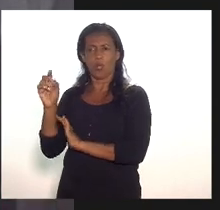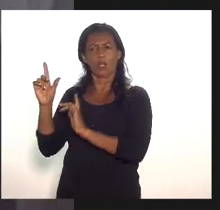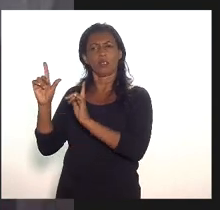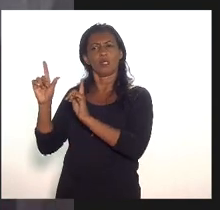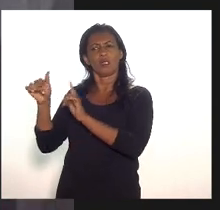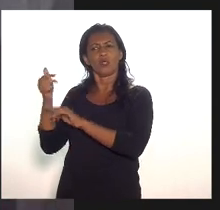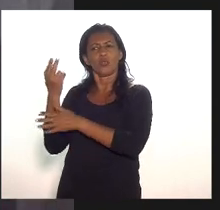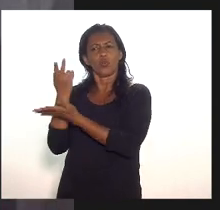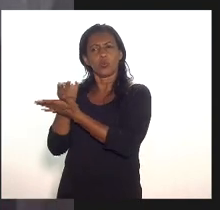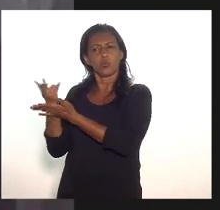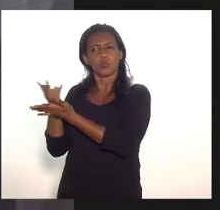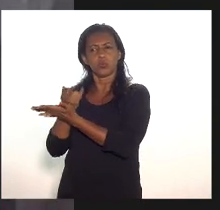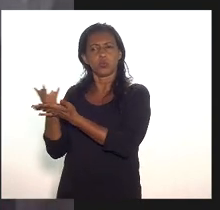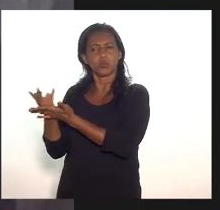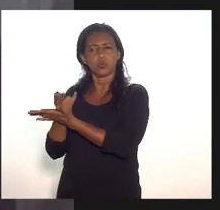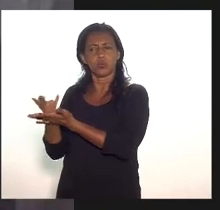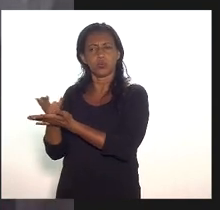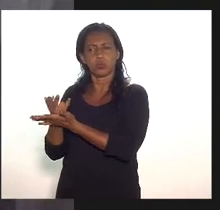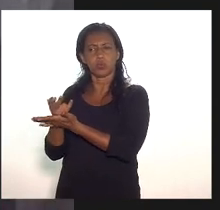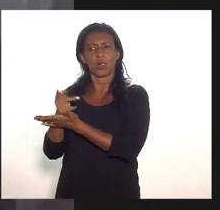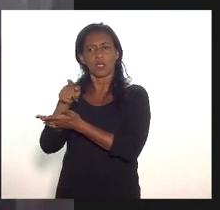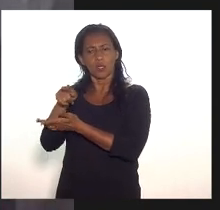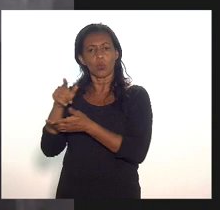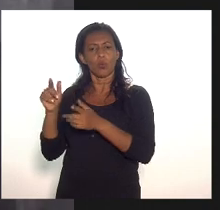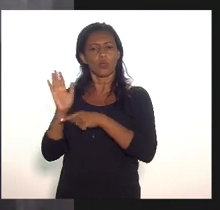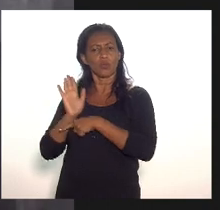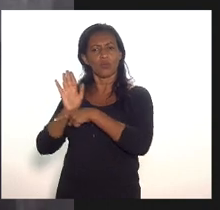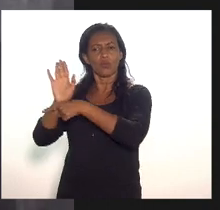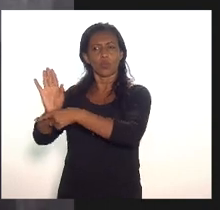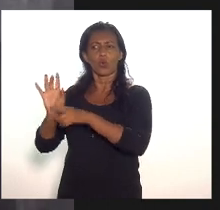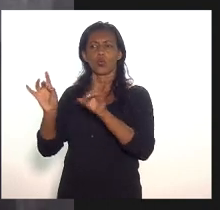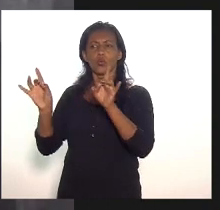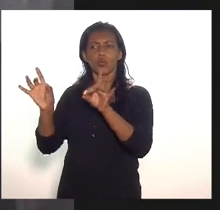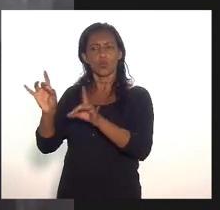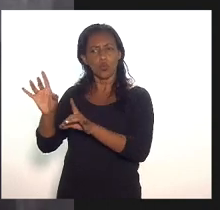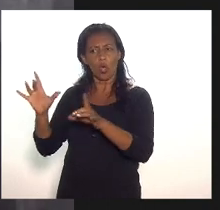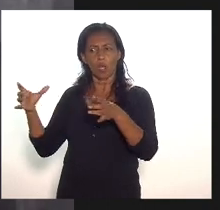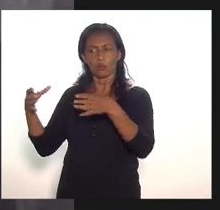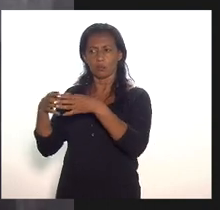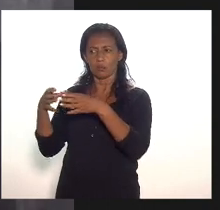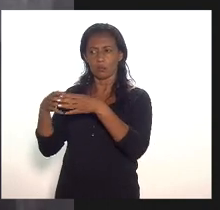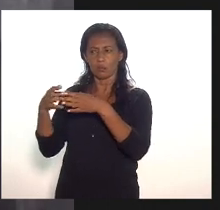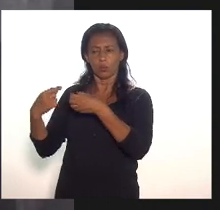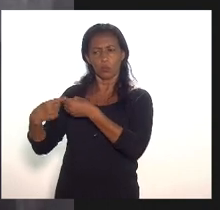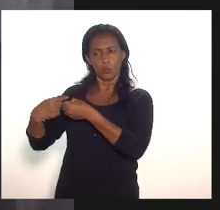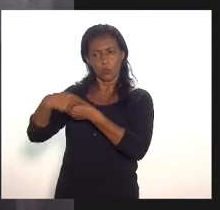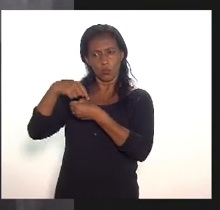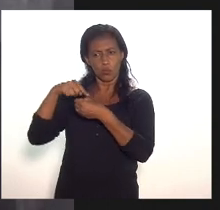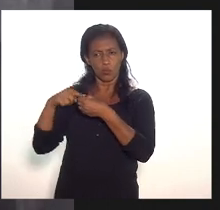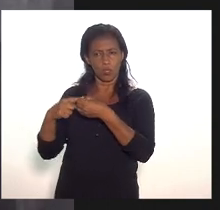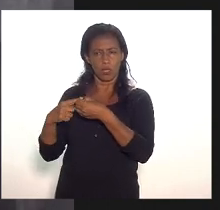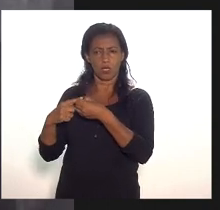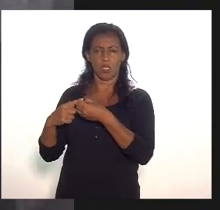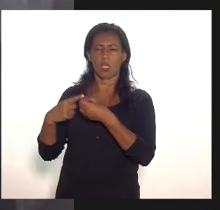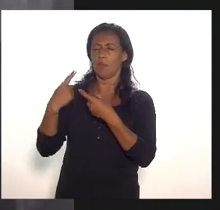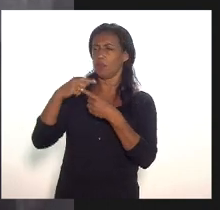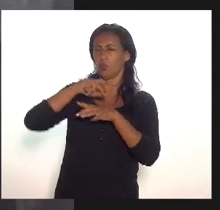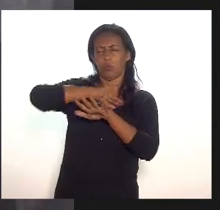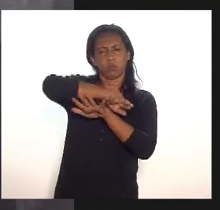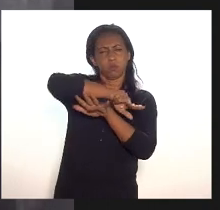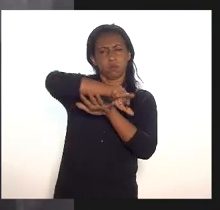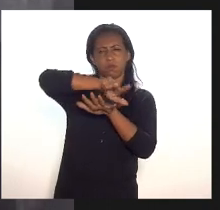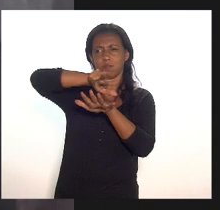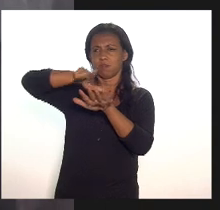amenizar não só a situação dos municípios de Areal, Levi Gasparian, Paraíba do Sul, Partido